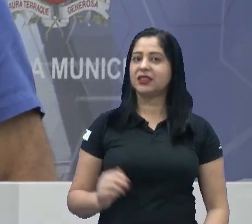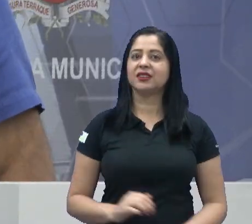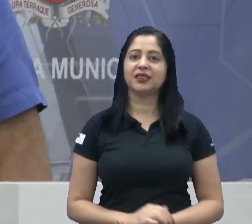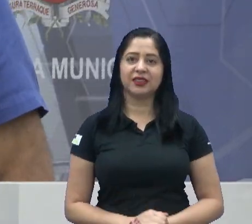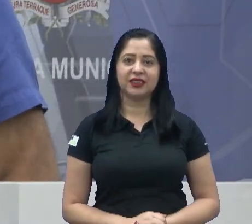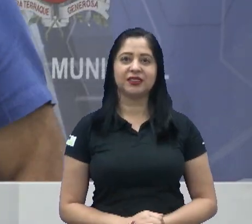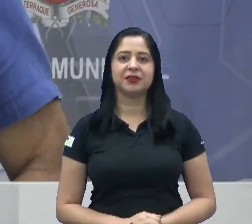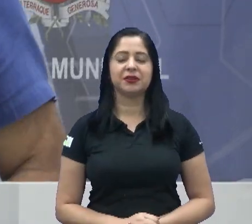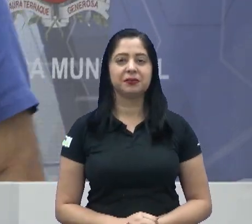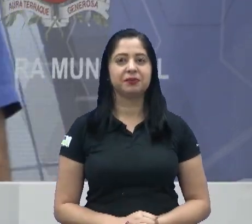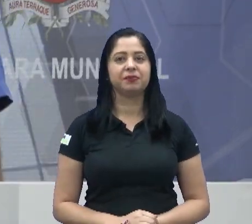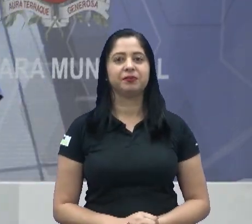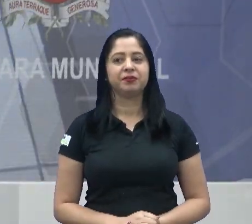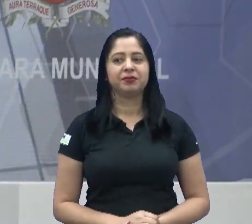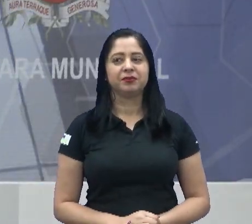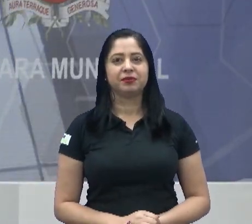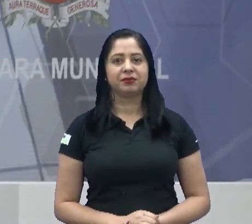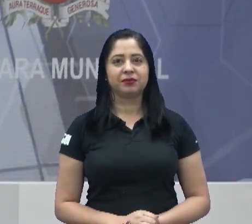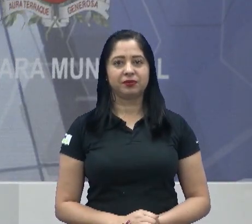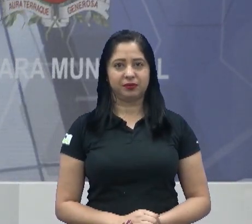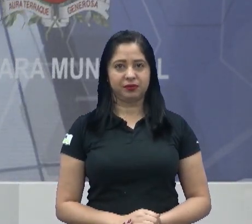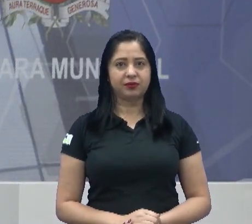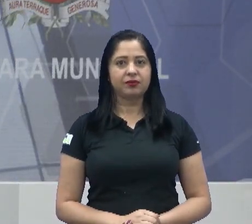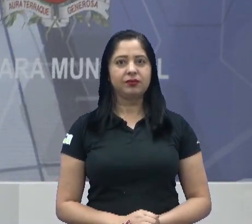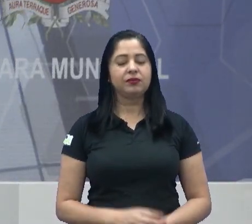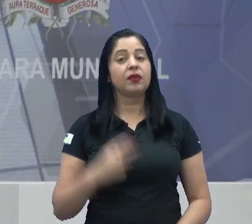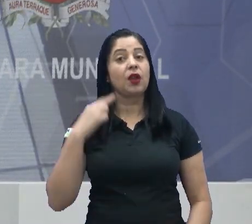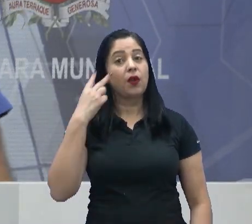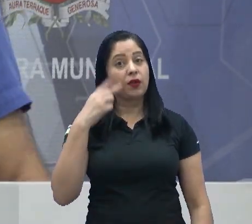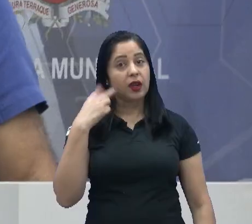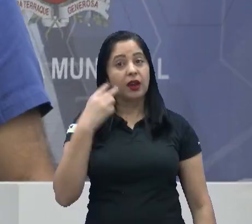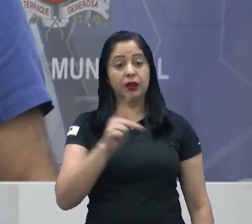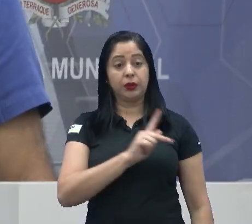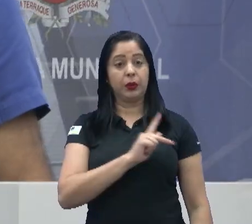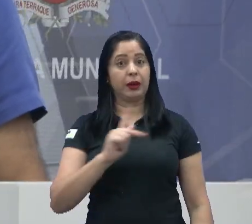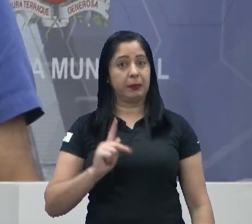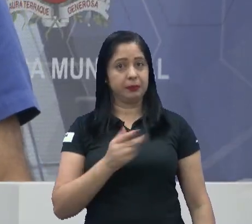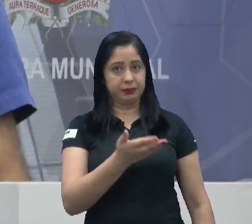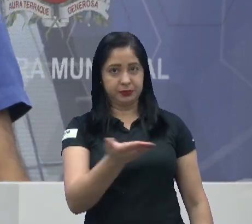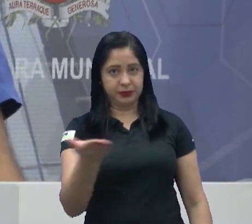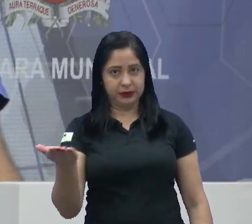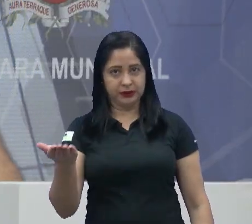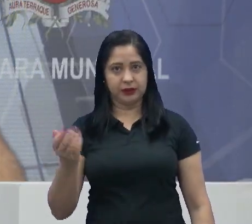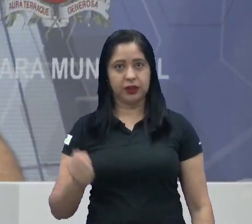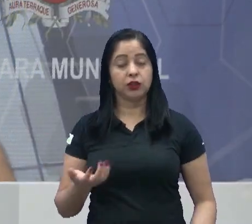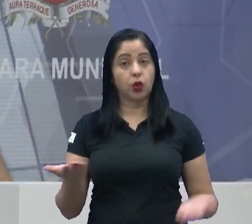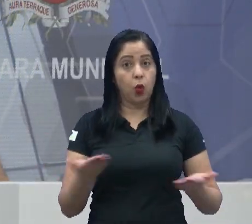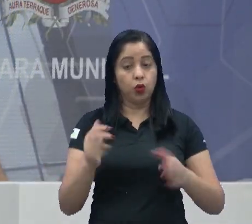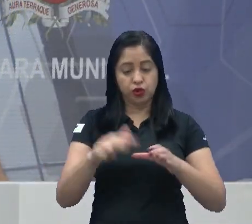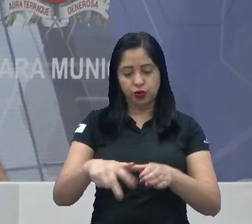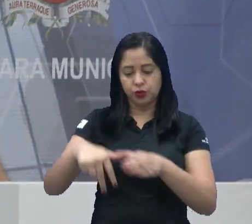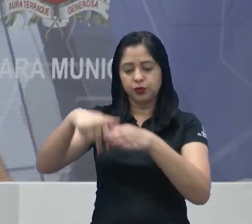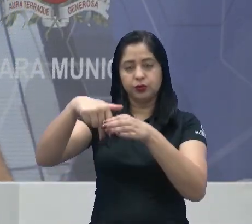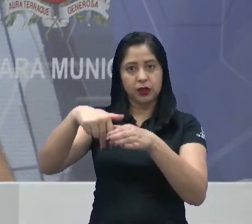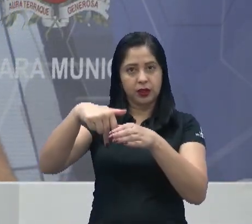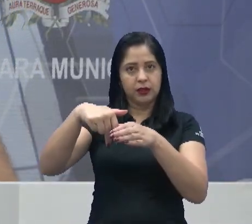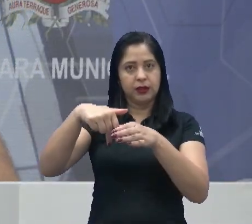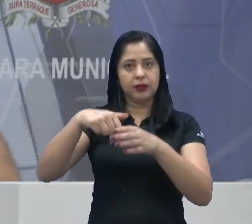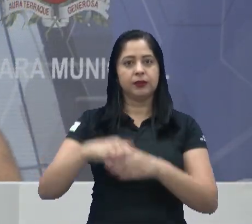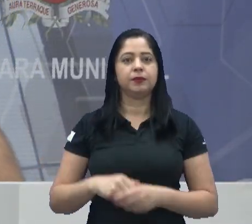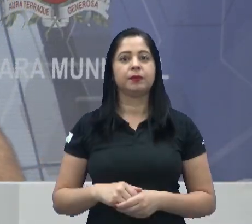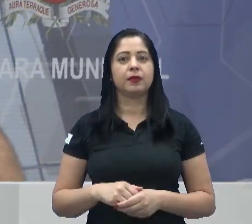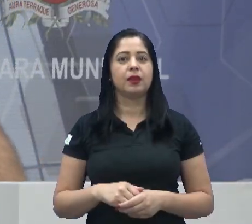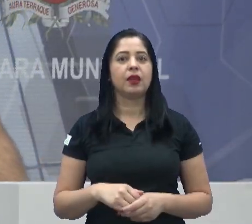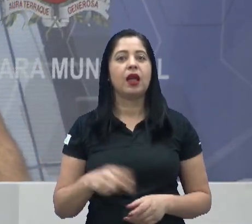hoje. Então, vereadora, presidente, senhores vereadores, eu venho a essa tribuna para falar